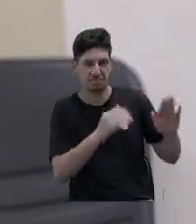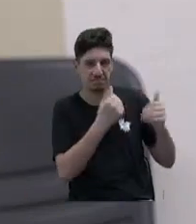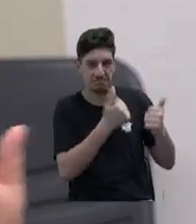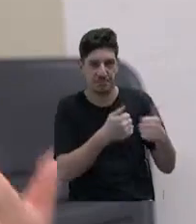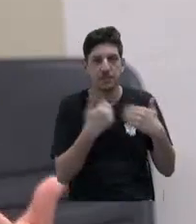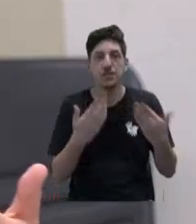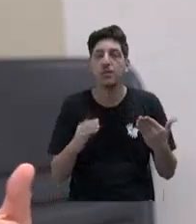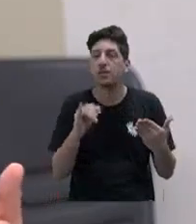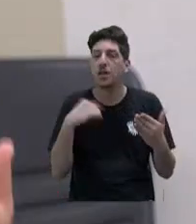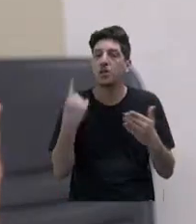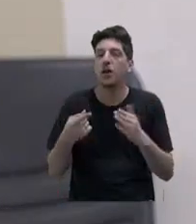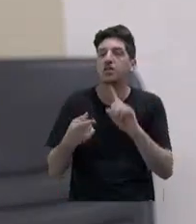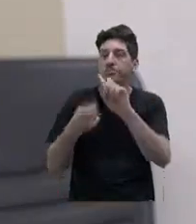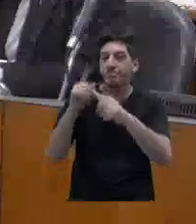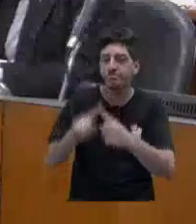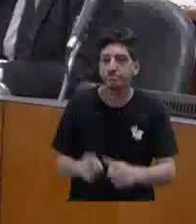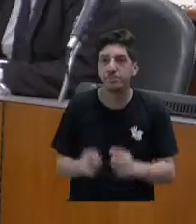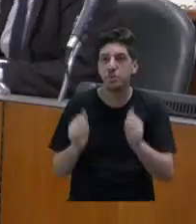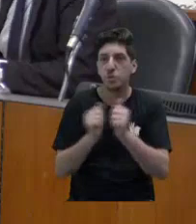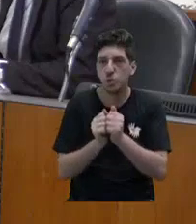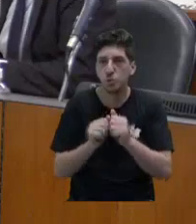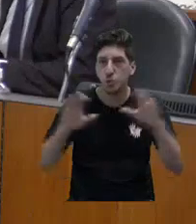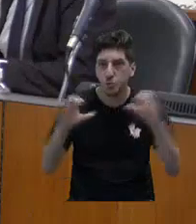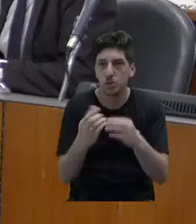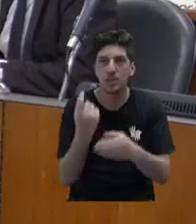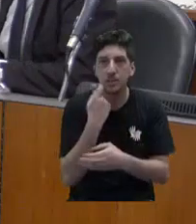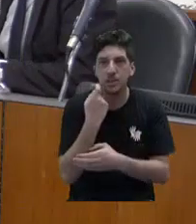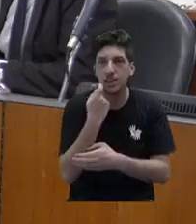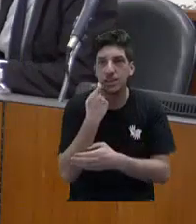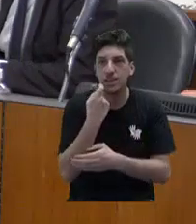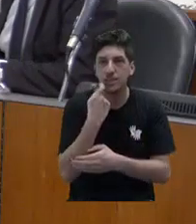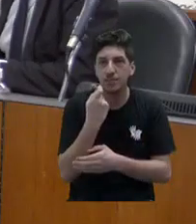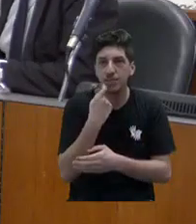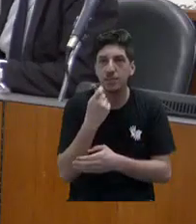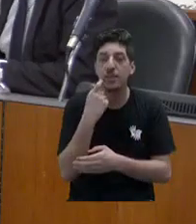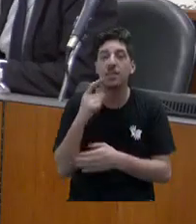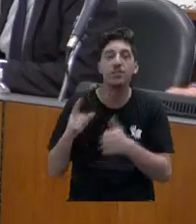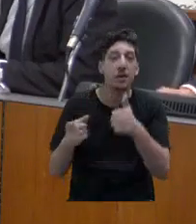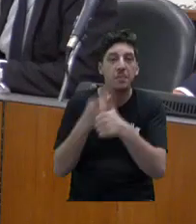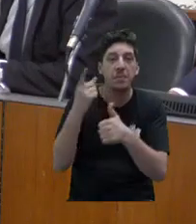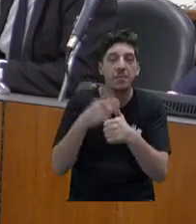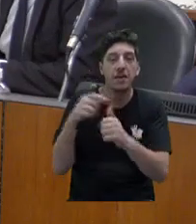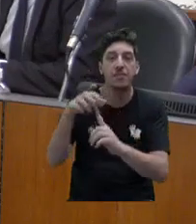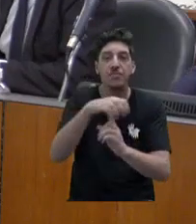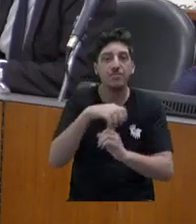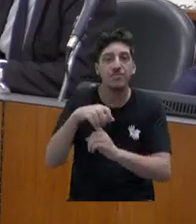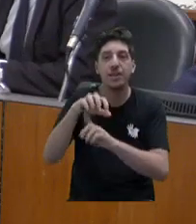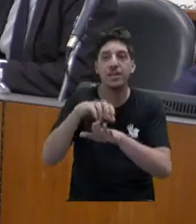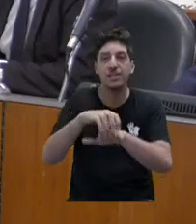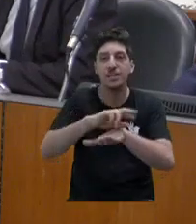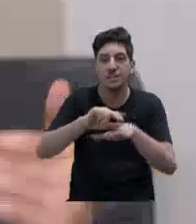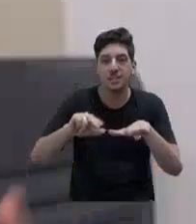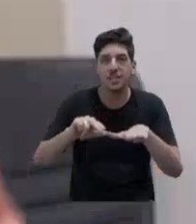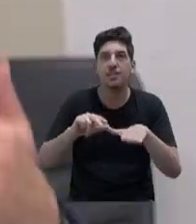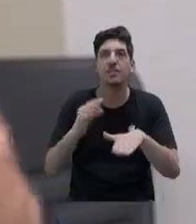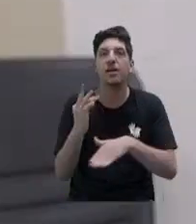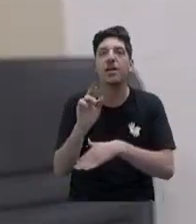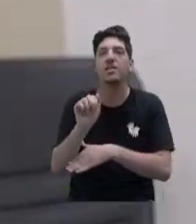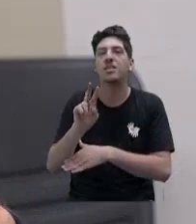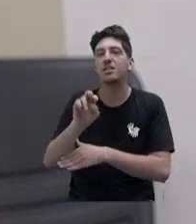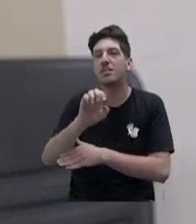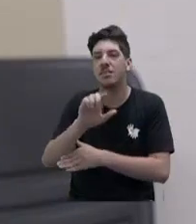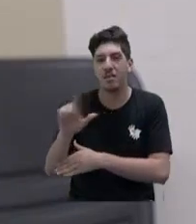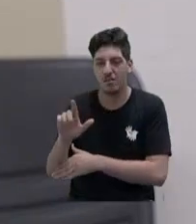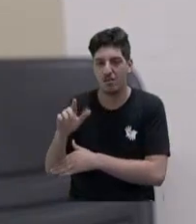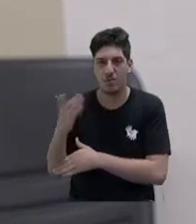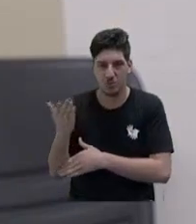todo mundo junto, o trade unido. Na sexta-feira, nós fizemos a nossa primeira feira de turismo, a Travel Next. 40